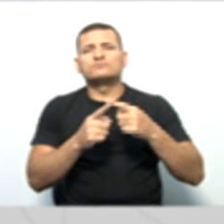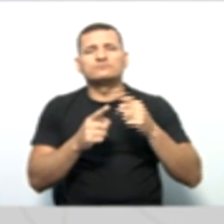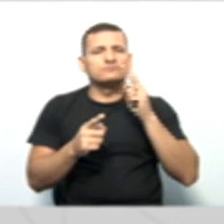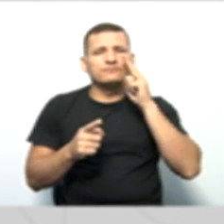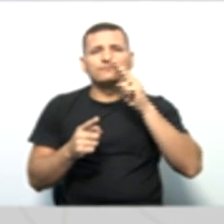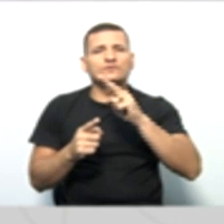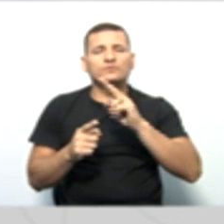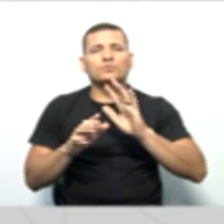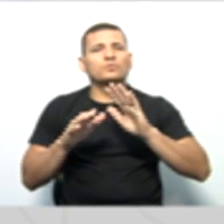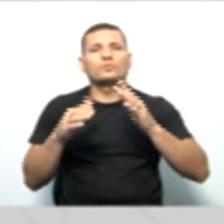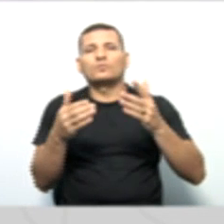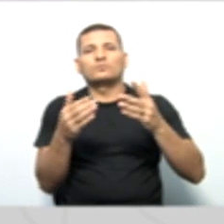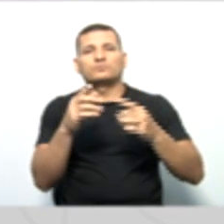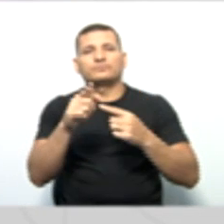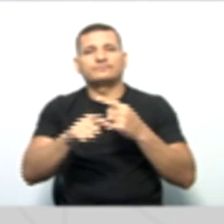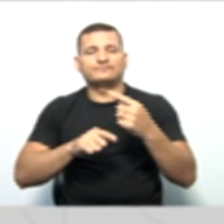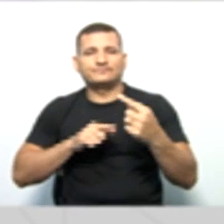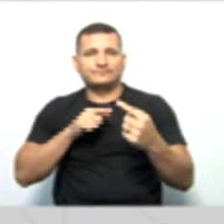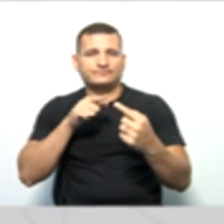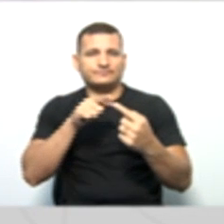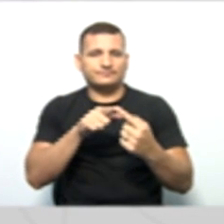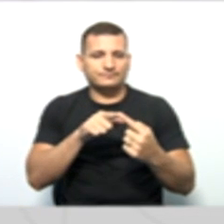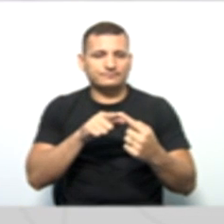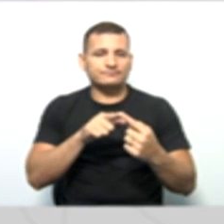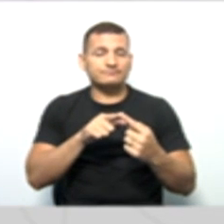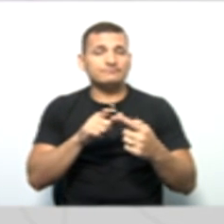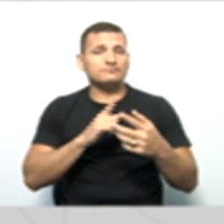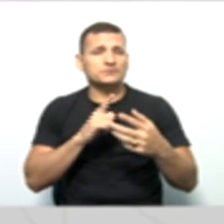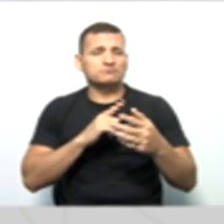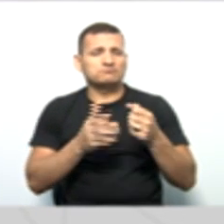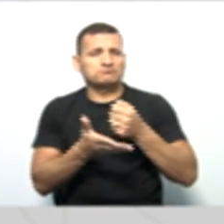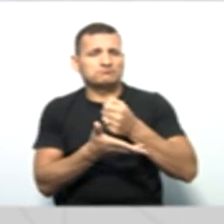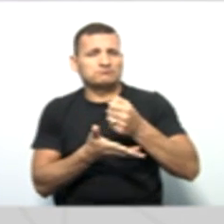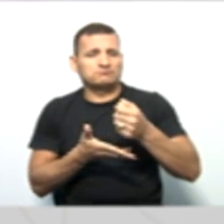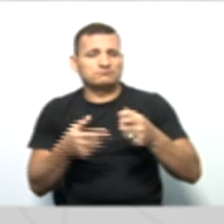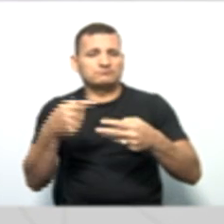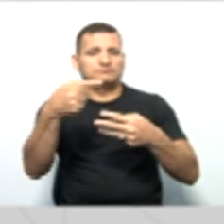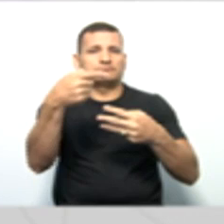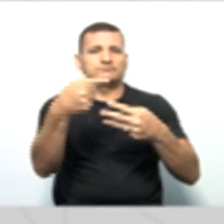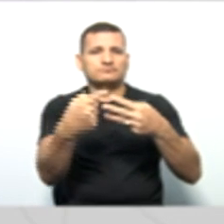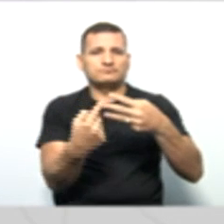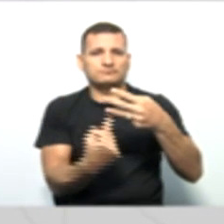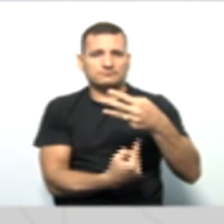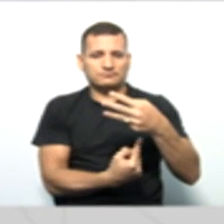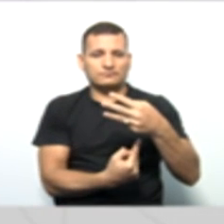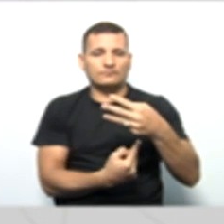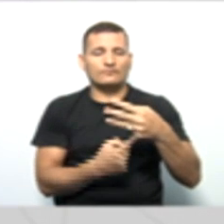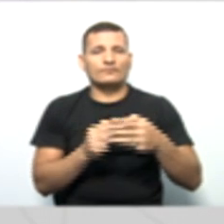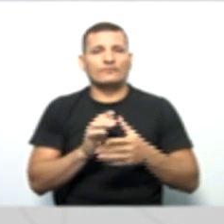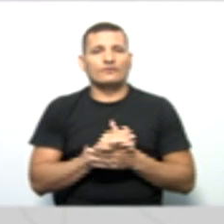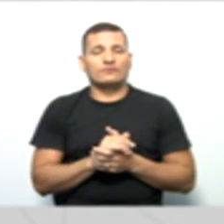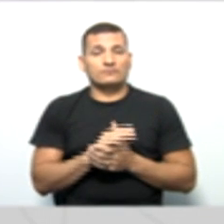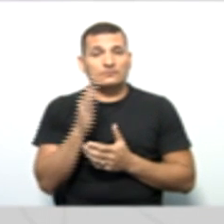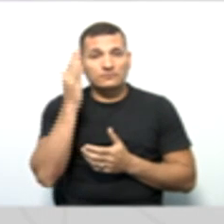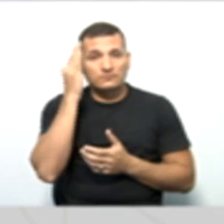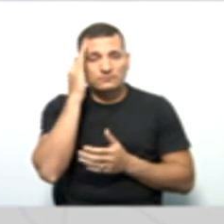Quais são os nossos objetivos? A gente elencou aqui 3 básicos, gente. Ó, compreender o conceito de projeto de